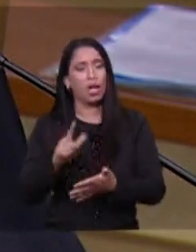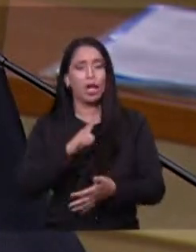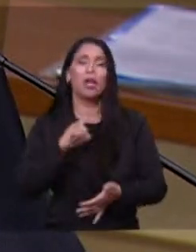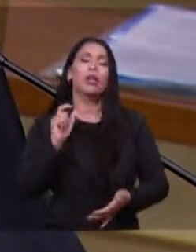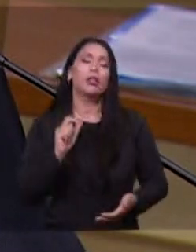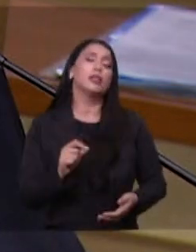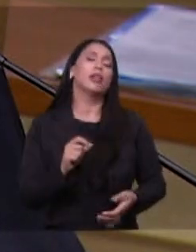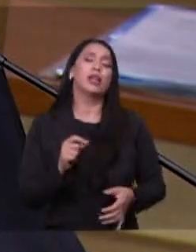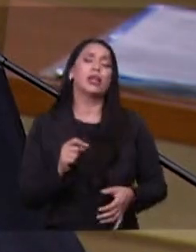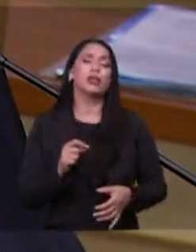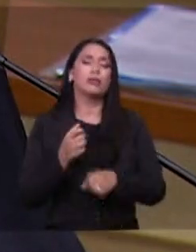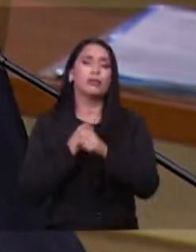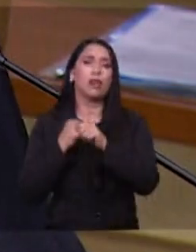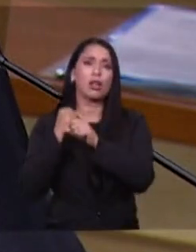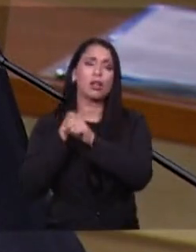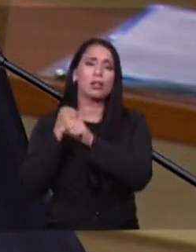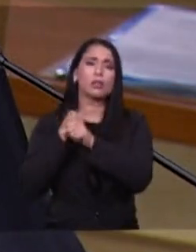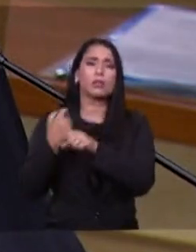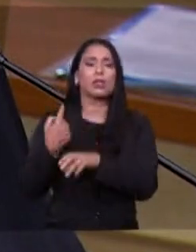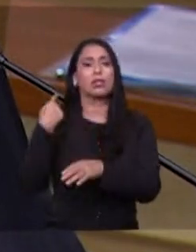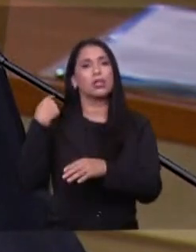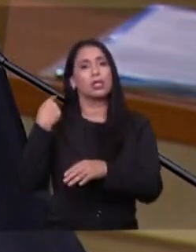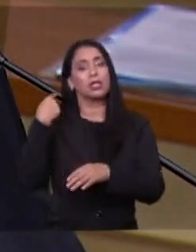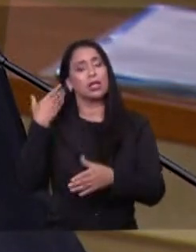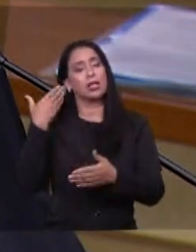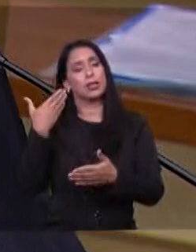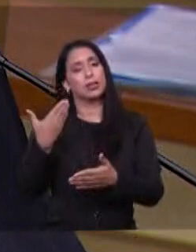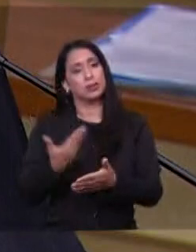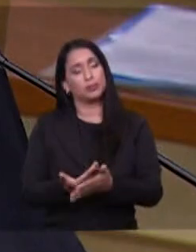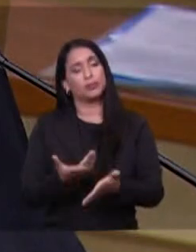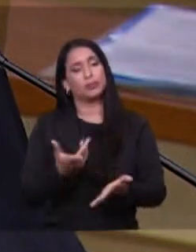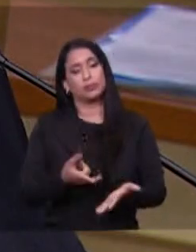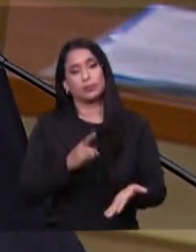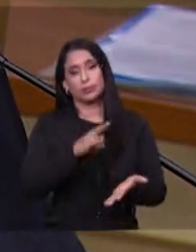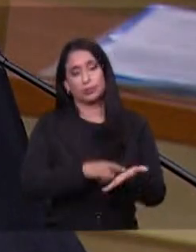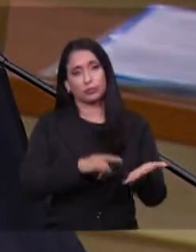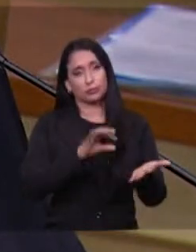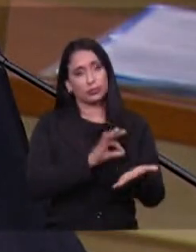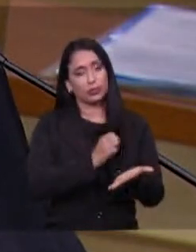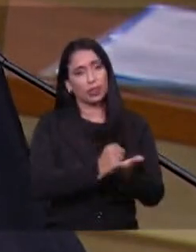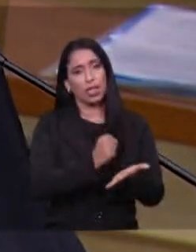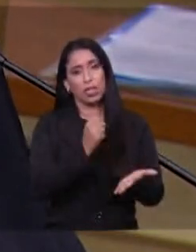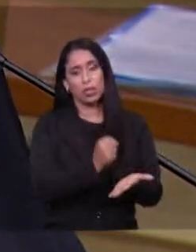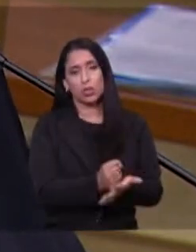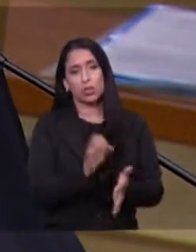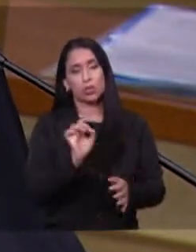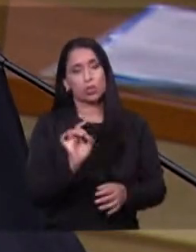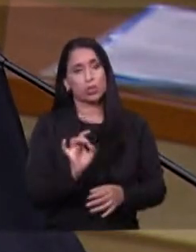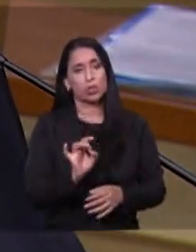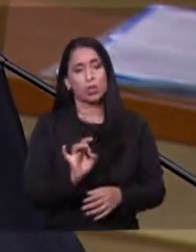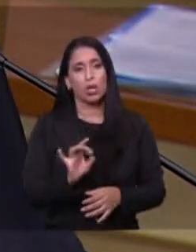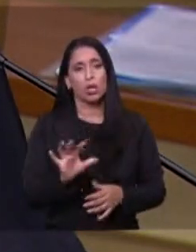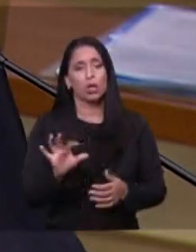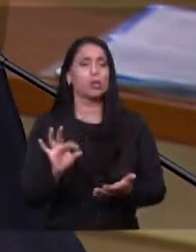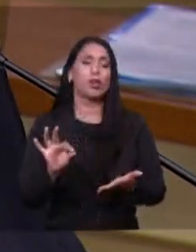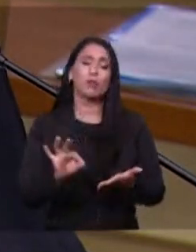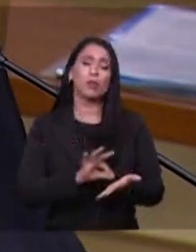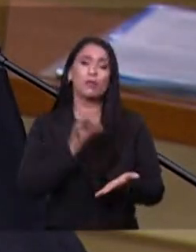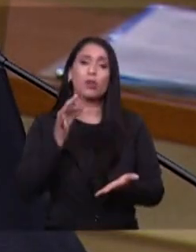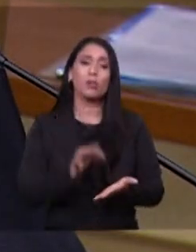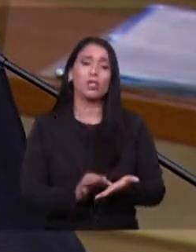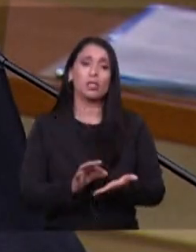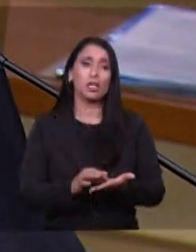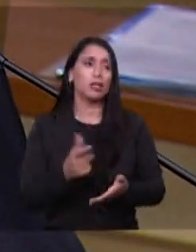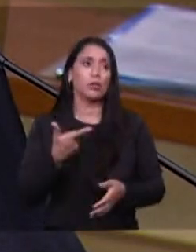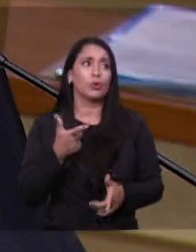remonta a várias décadas passadas, de maneira que o ato de reconhecimento em si será meramente declaratório. Então, se poderia pensar que, por essa razão, não